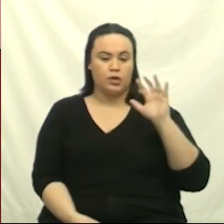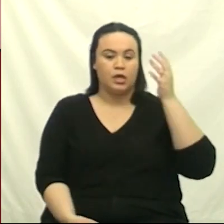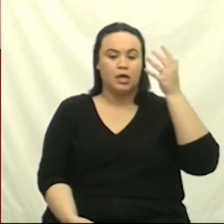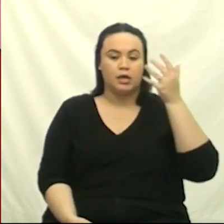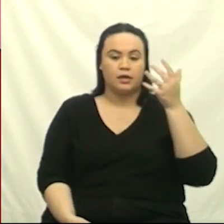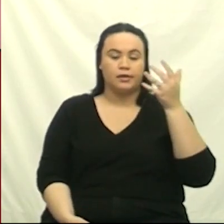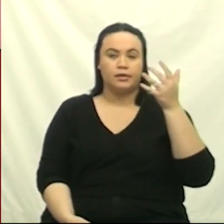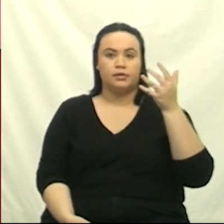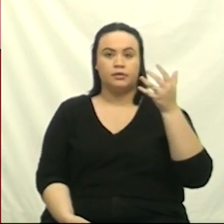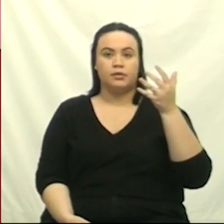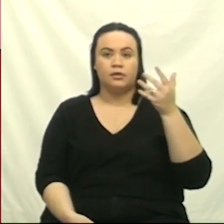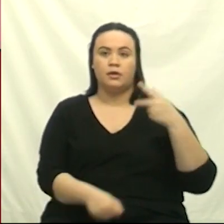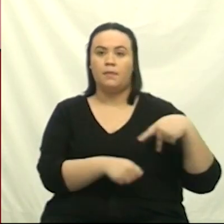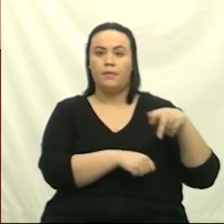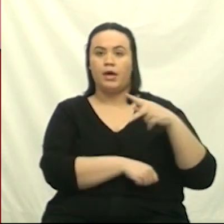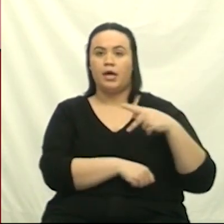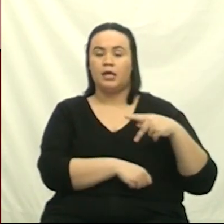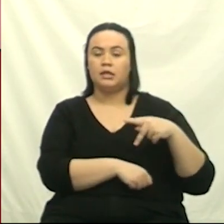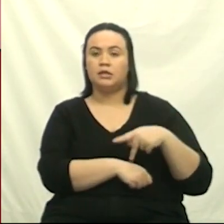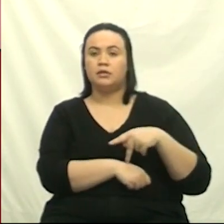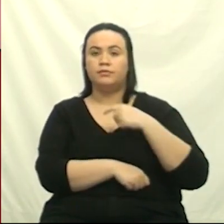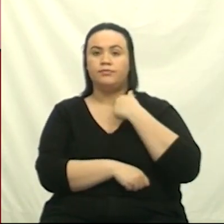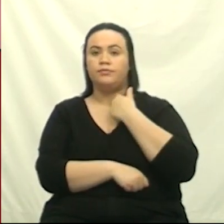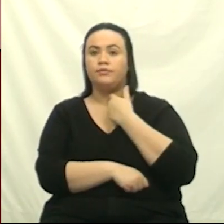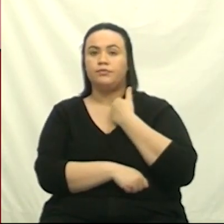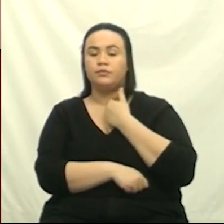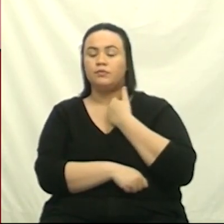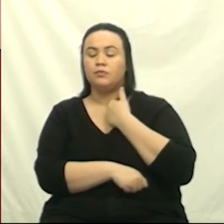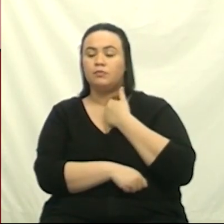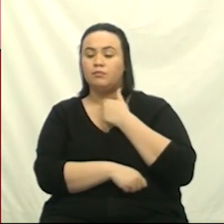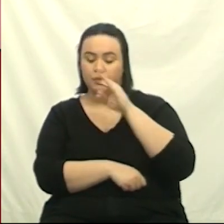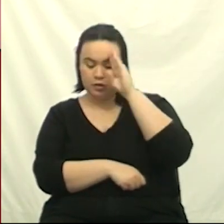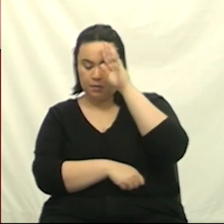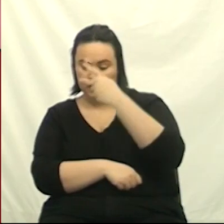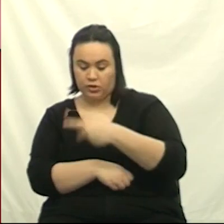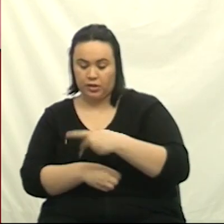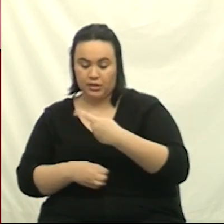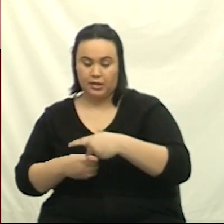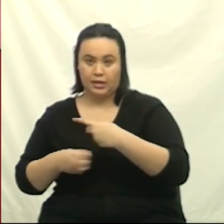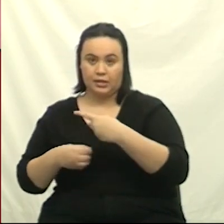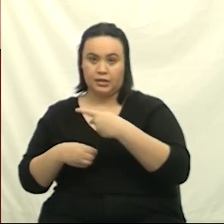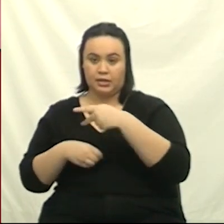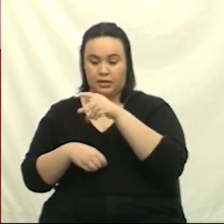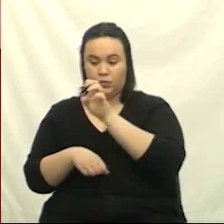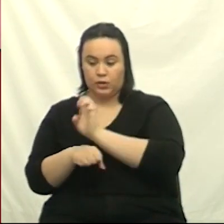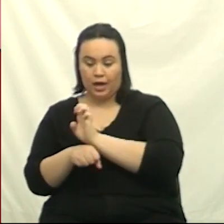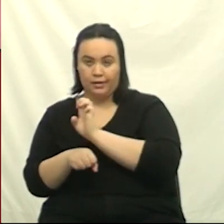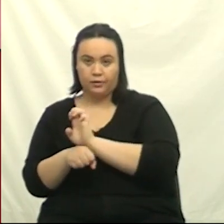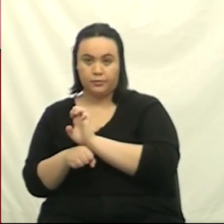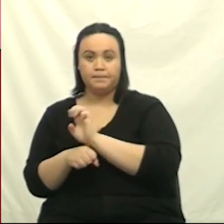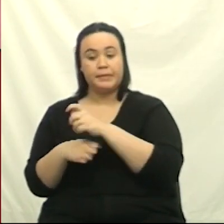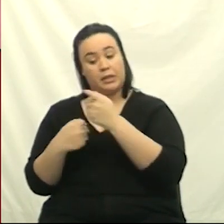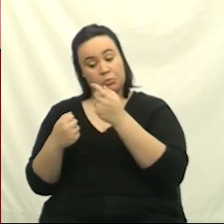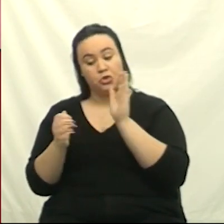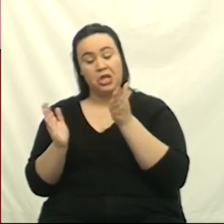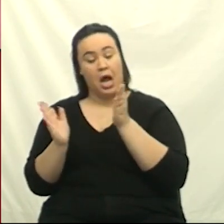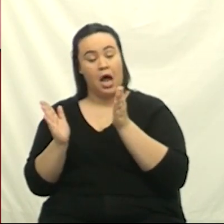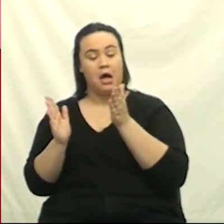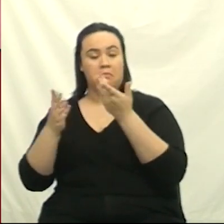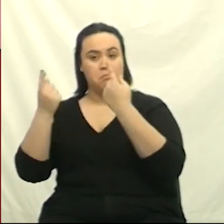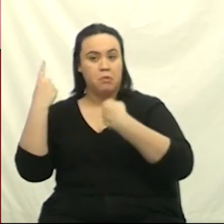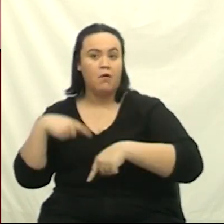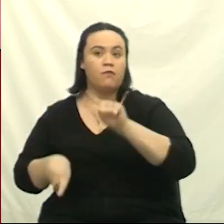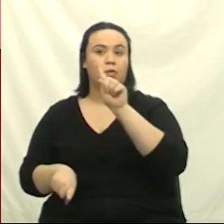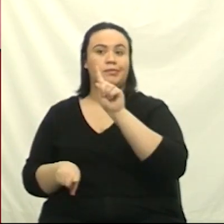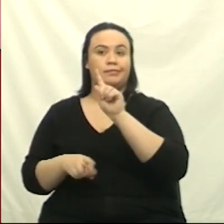nosso país principalmente a nossa região a gente já poderíamos estar mais avançado acredito nessa questão